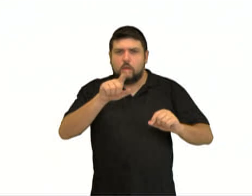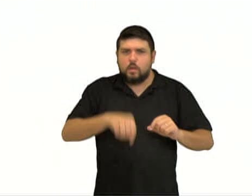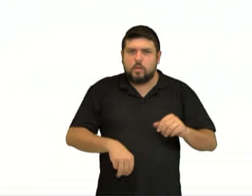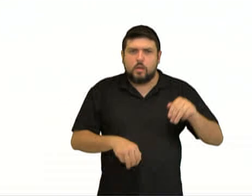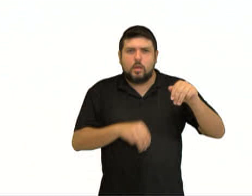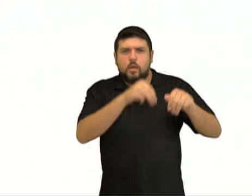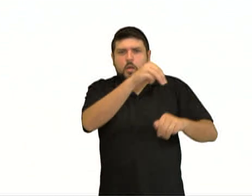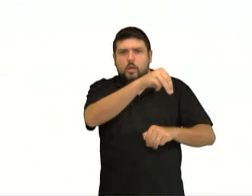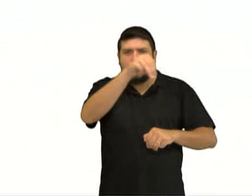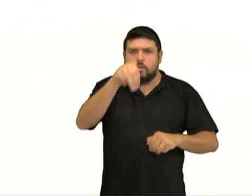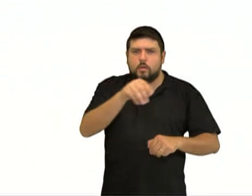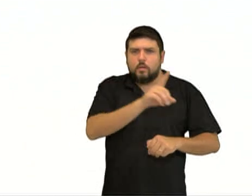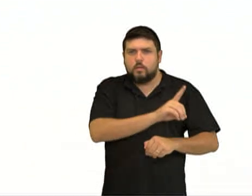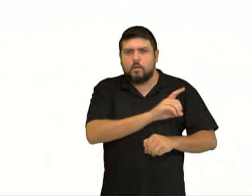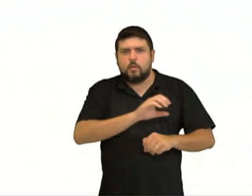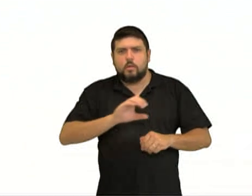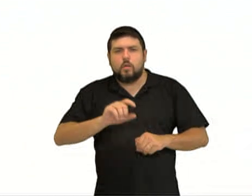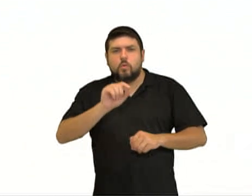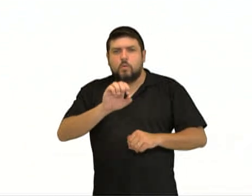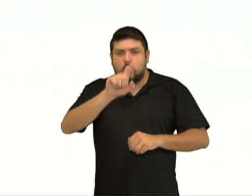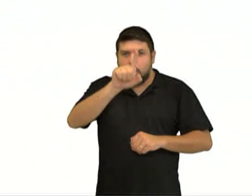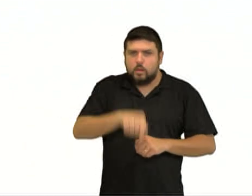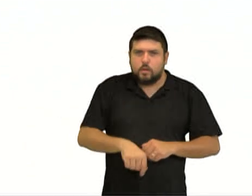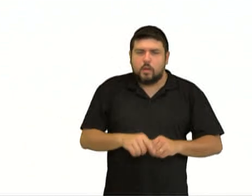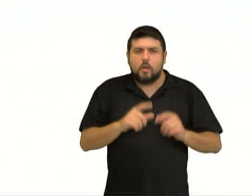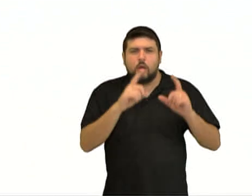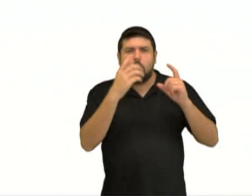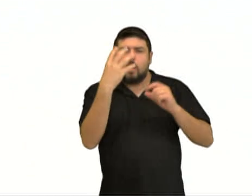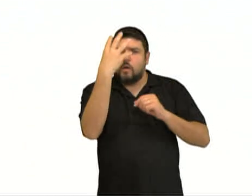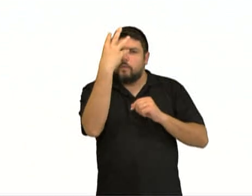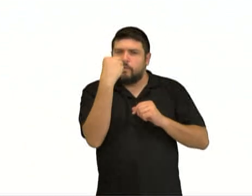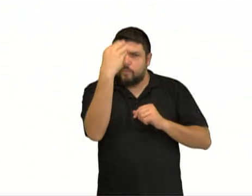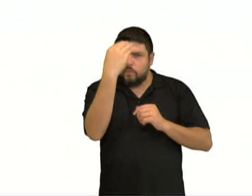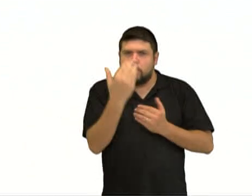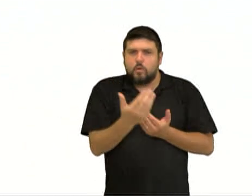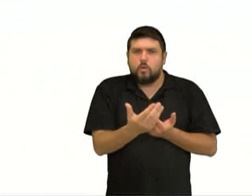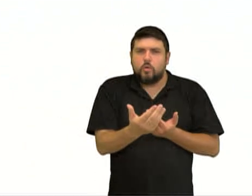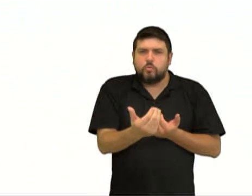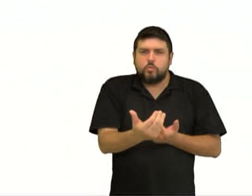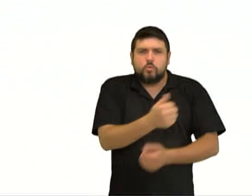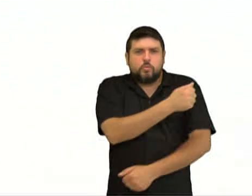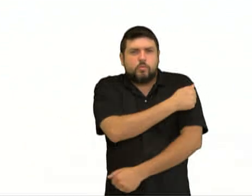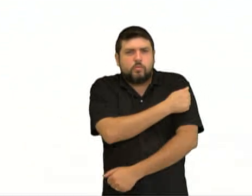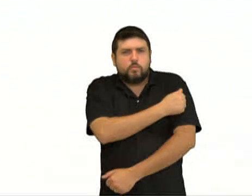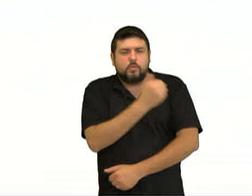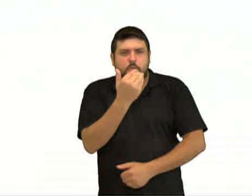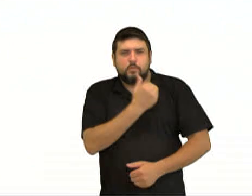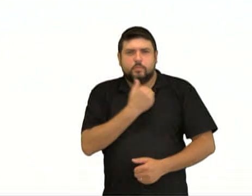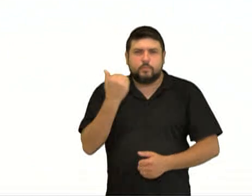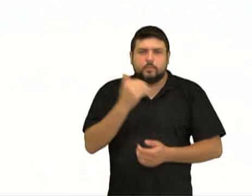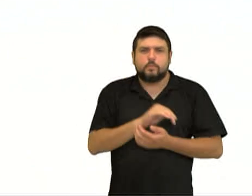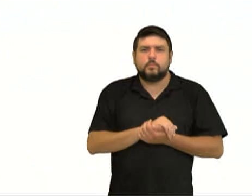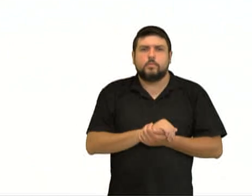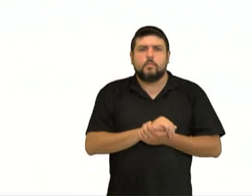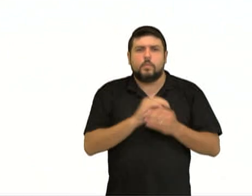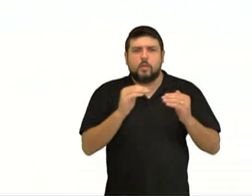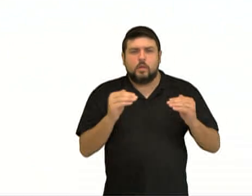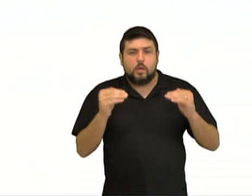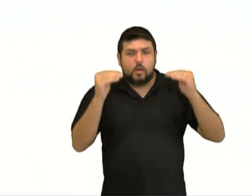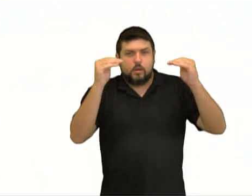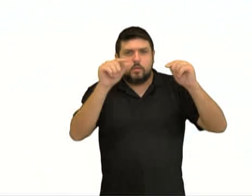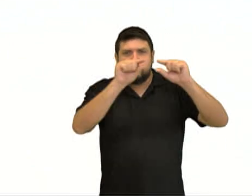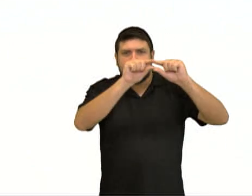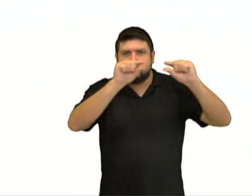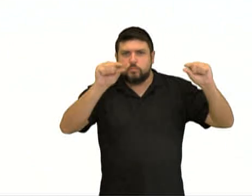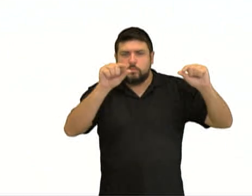as fotos dos jovens estudantes mortos. MMDC. Então, e você tem ainda do lado esquerdo em cima a data, 23 de